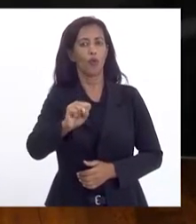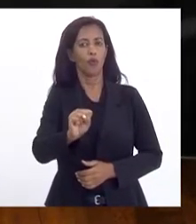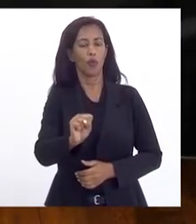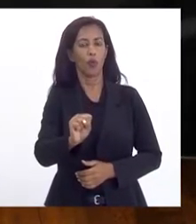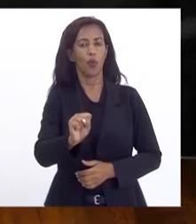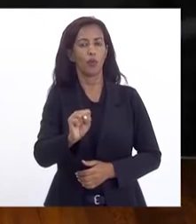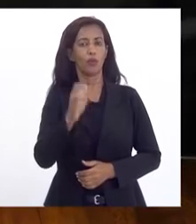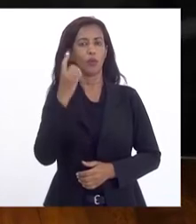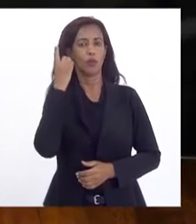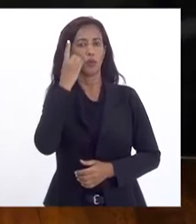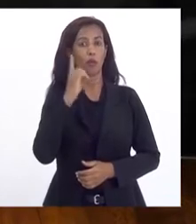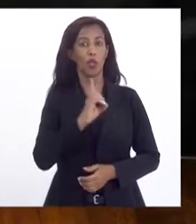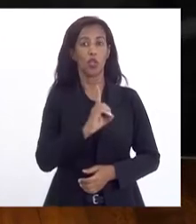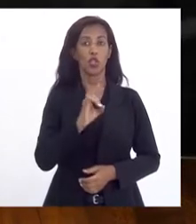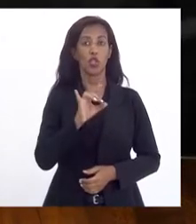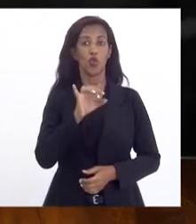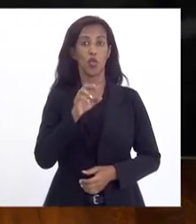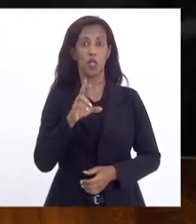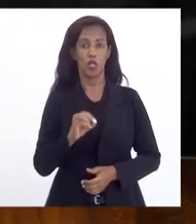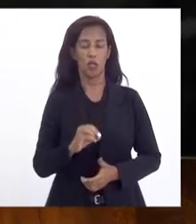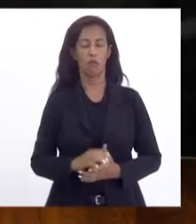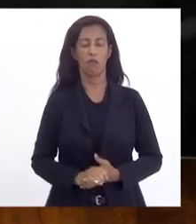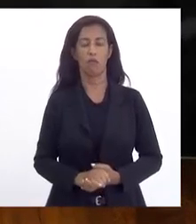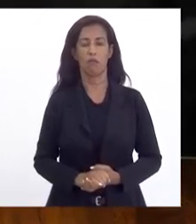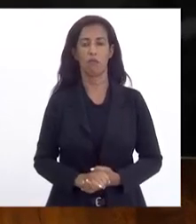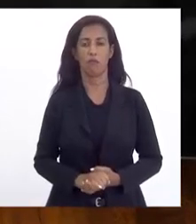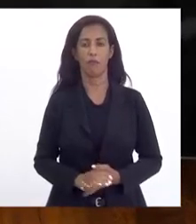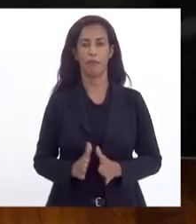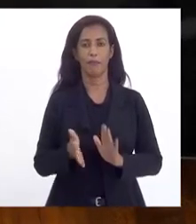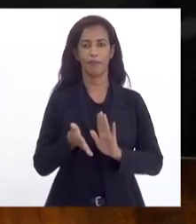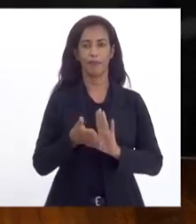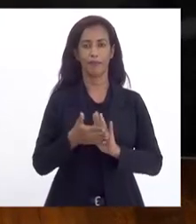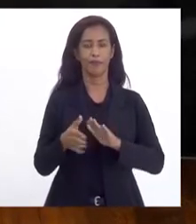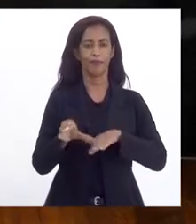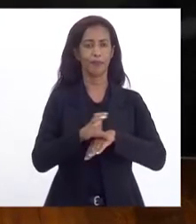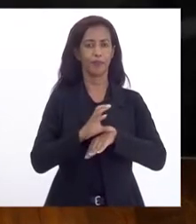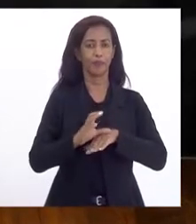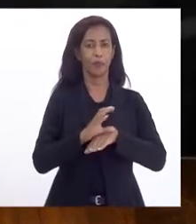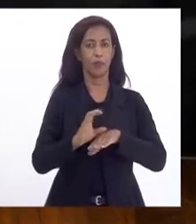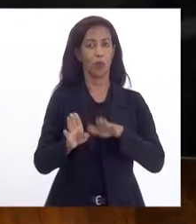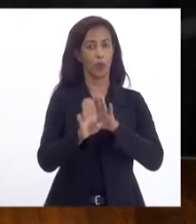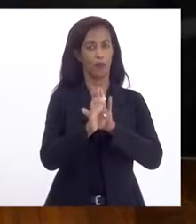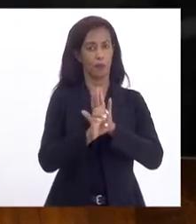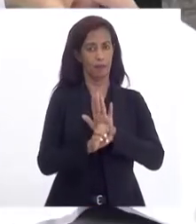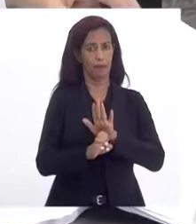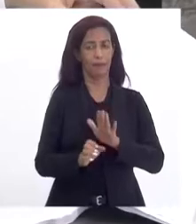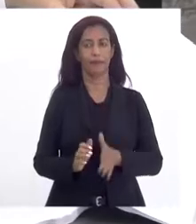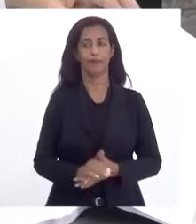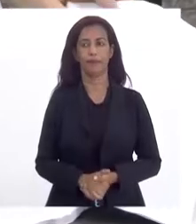deputado Dionísio Lins. O parecer é pela constitucionalidade com emendas.